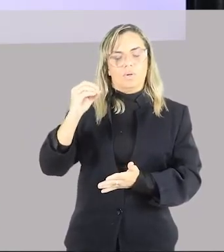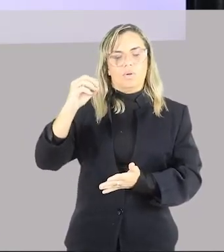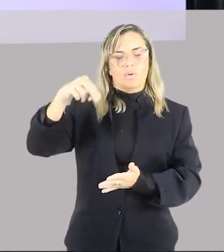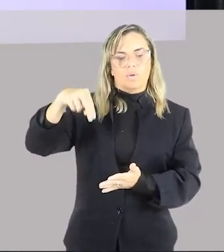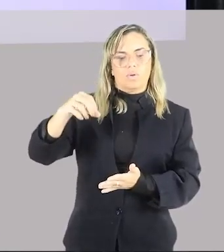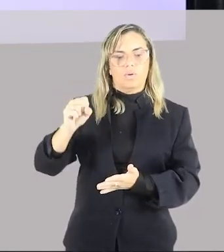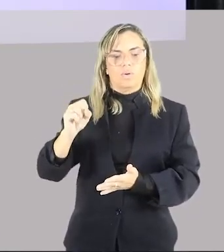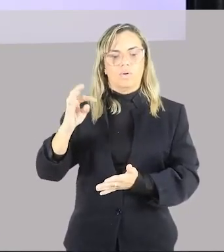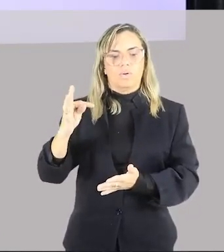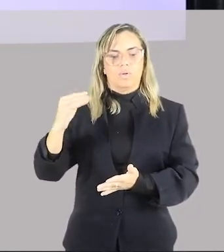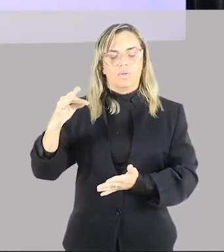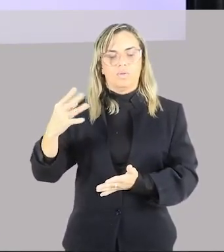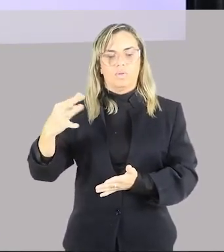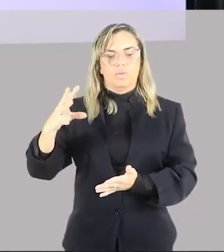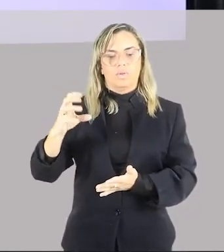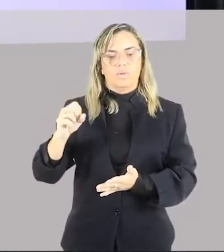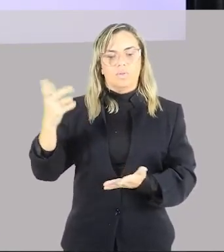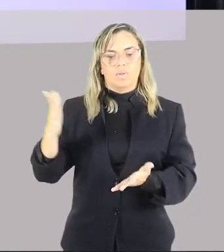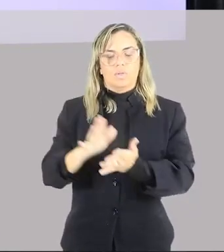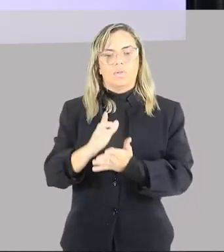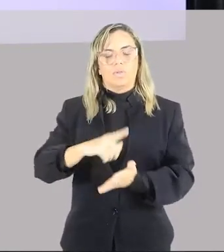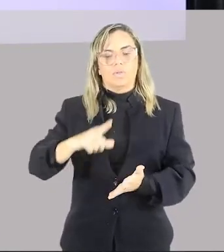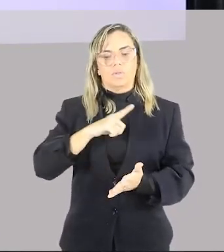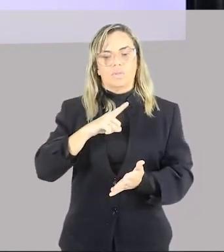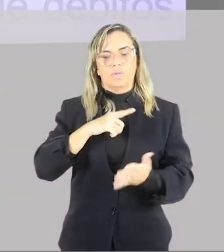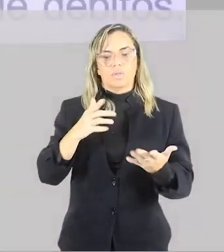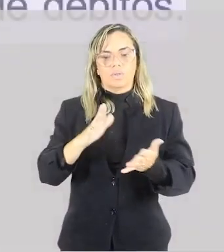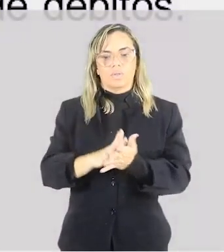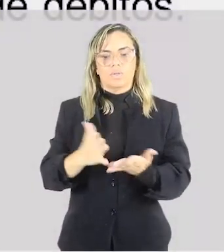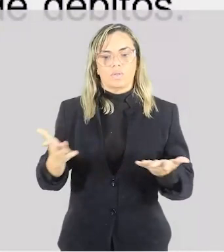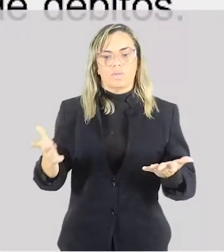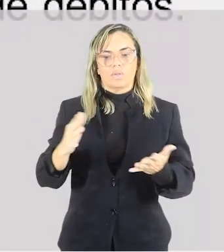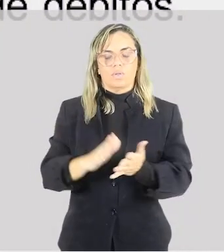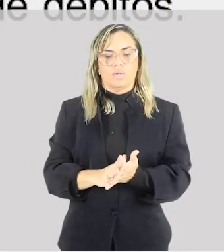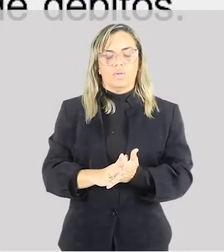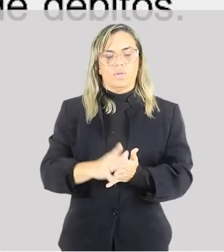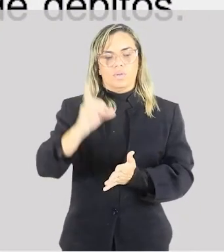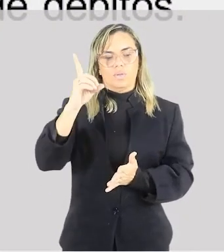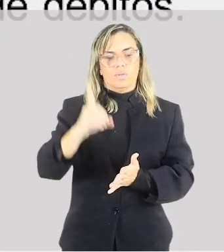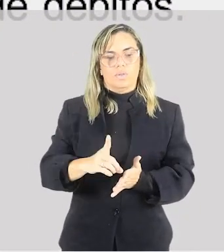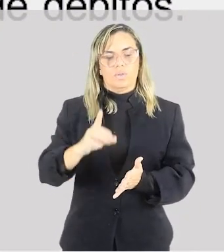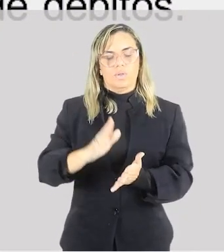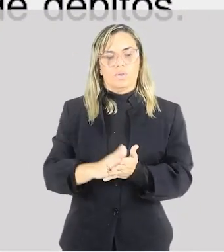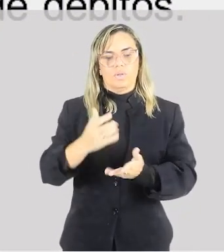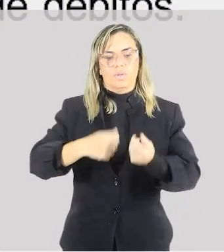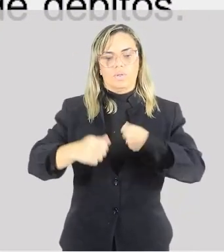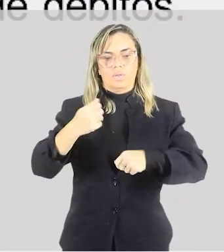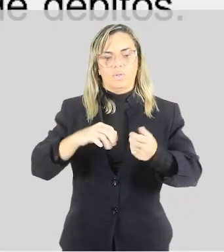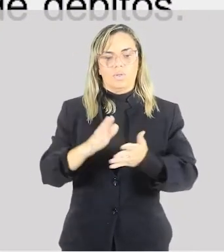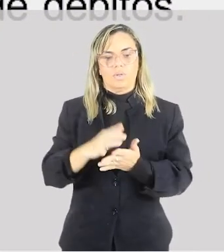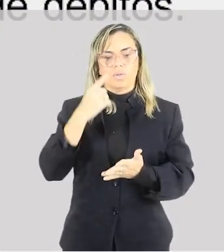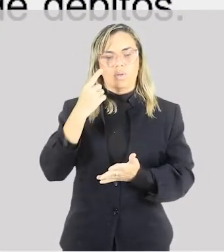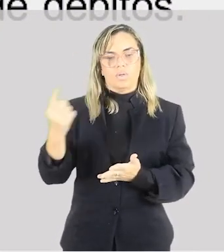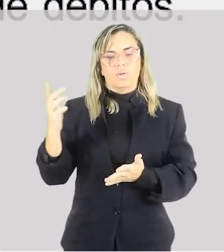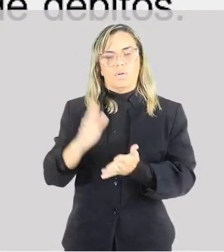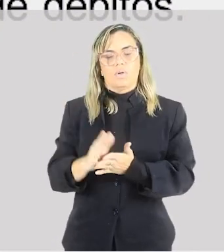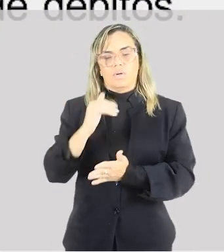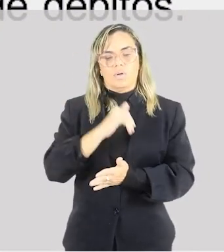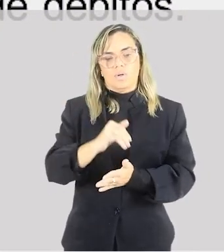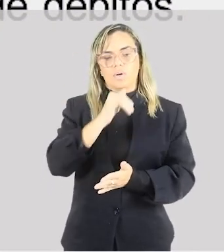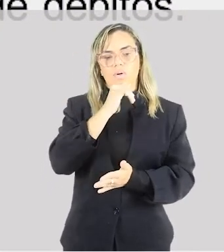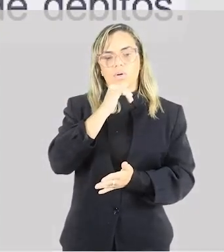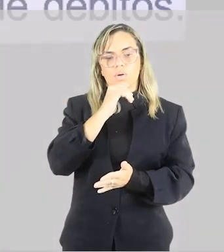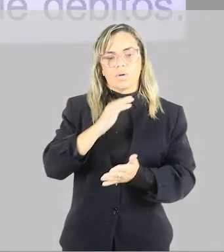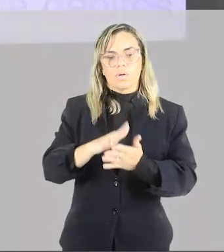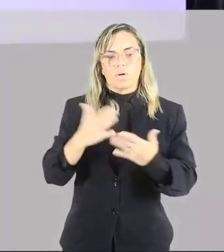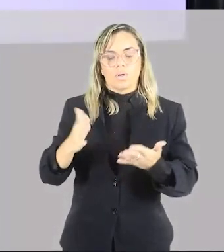Ele constitui algum direito, ele restringe algum direito dos administrados. Por exemplo, a cassação de uma licença, a rescisão